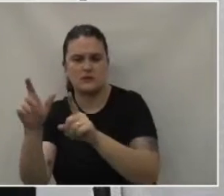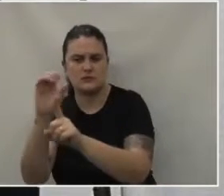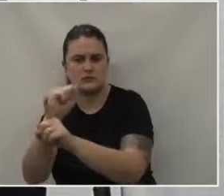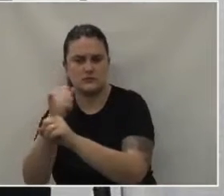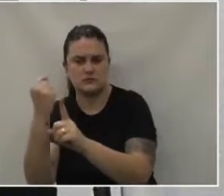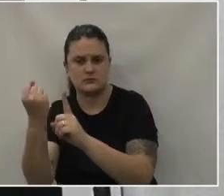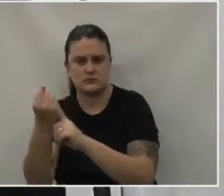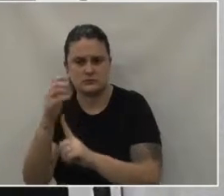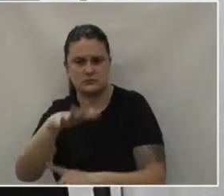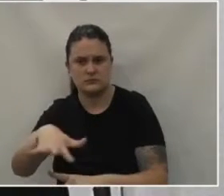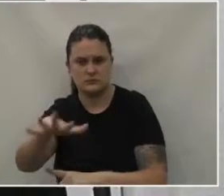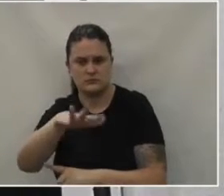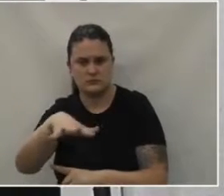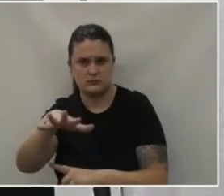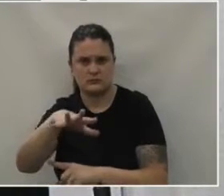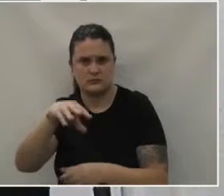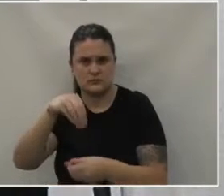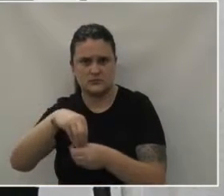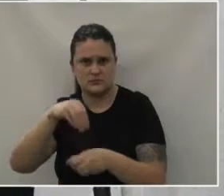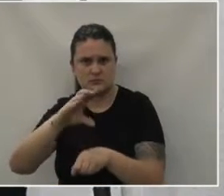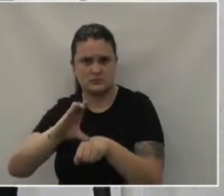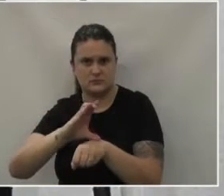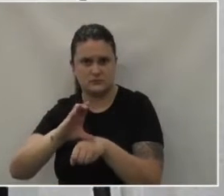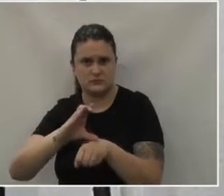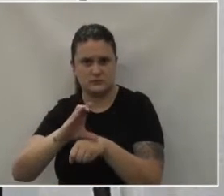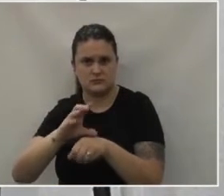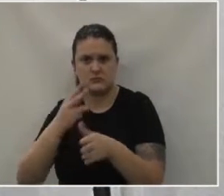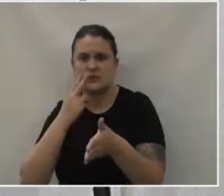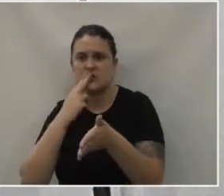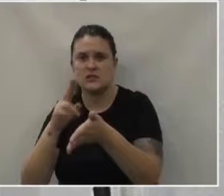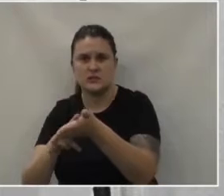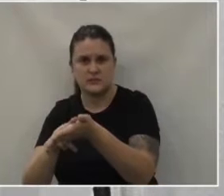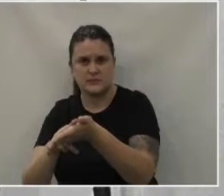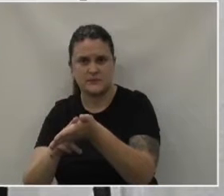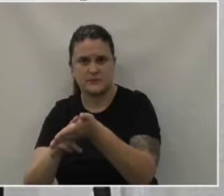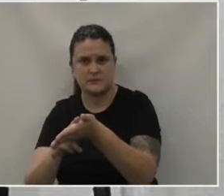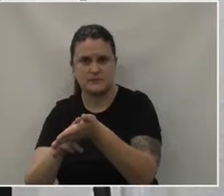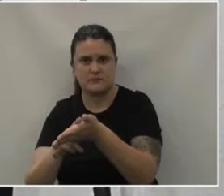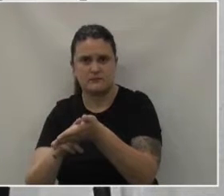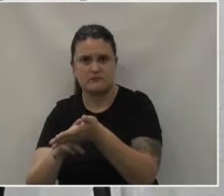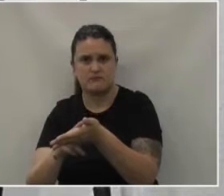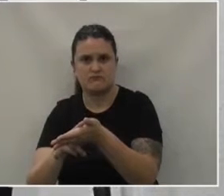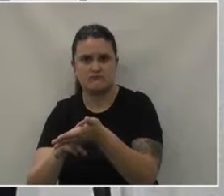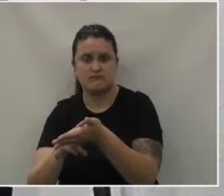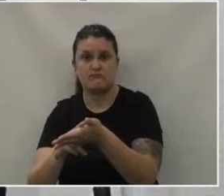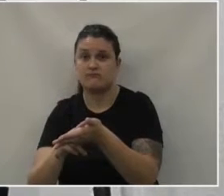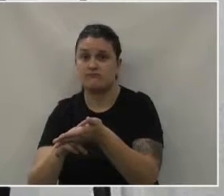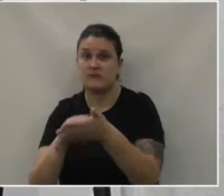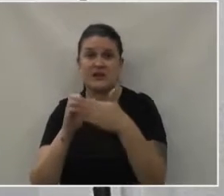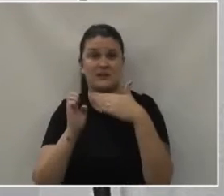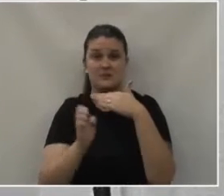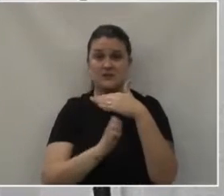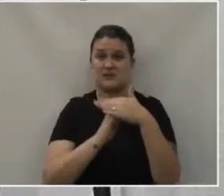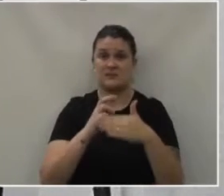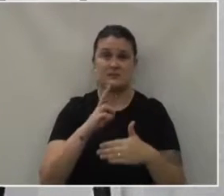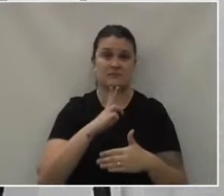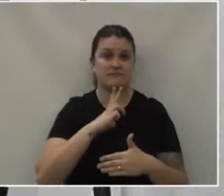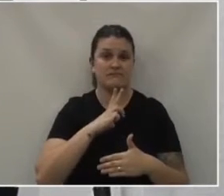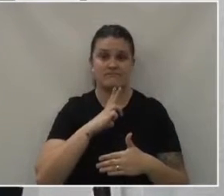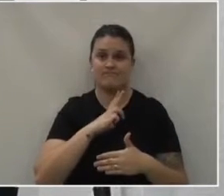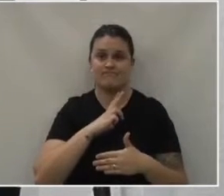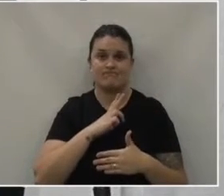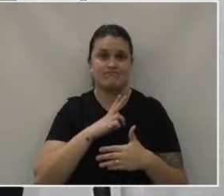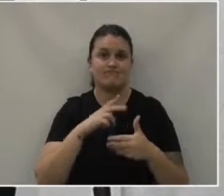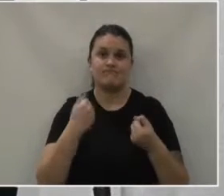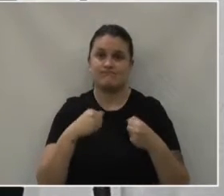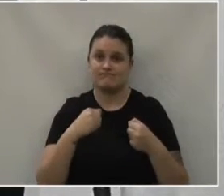sociais que estão previstos na Constituição para os Correios, É claro, a empresa privada ela tem que